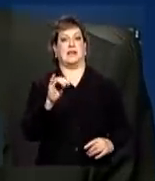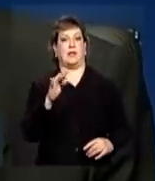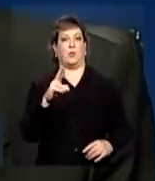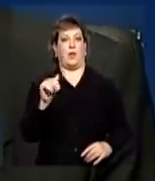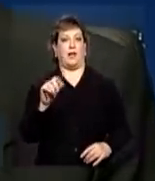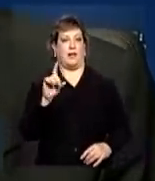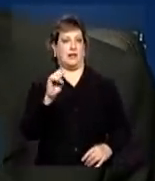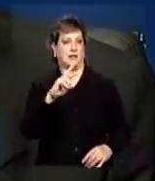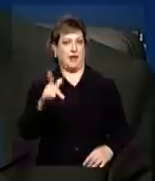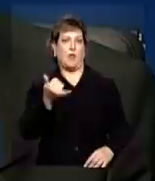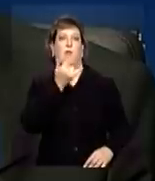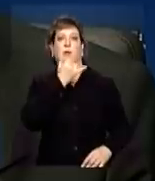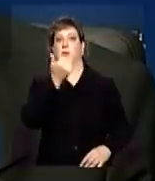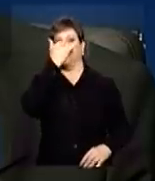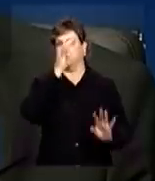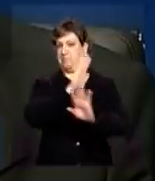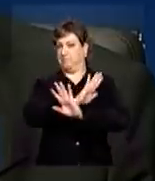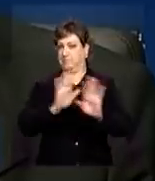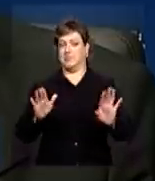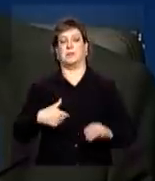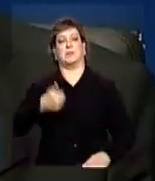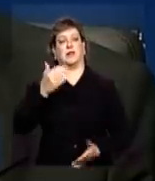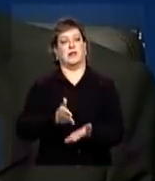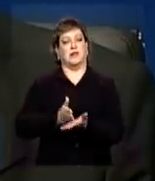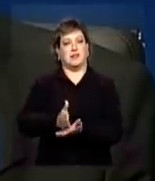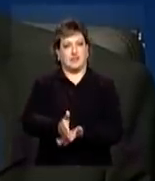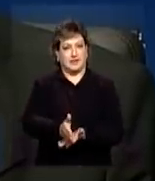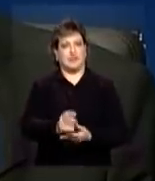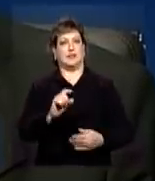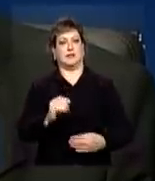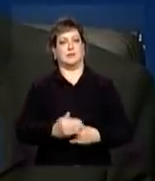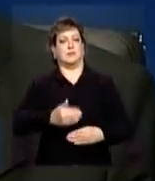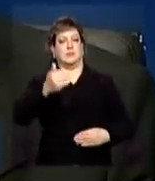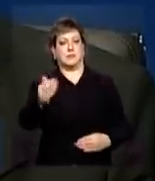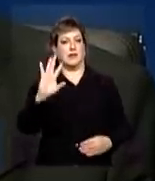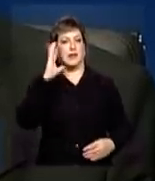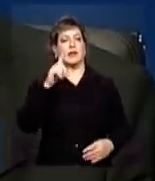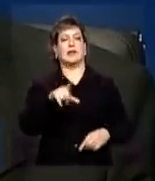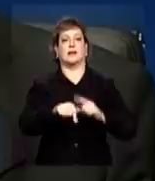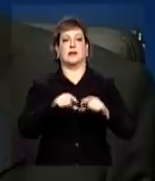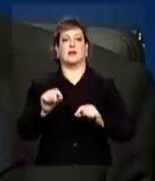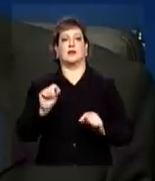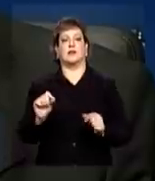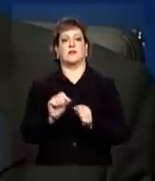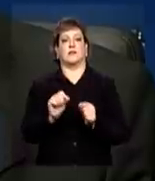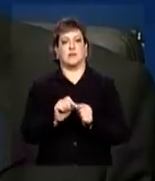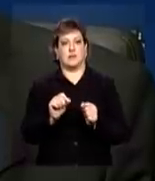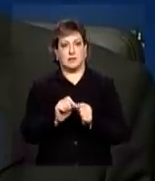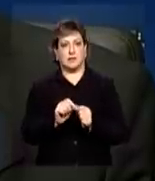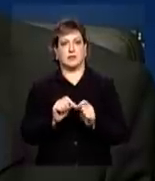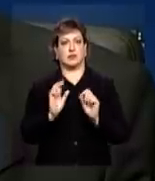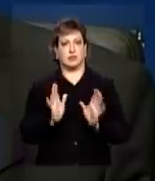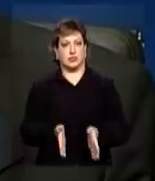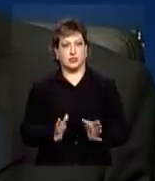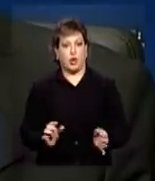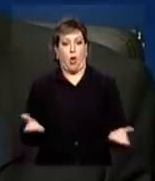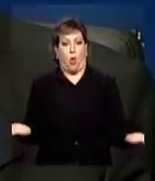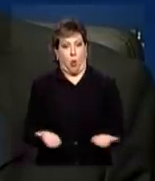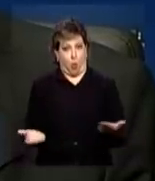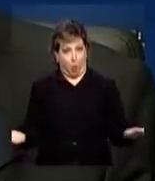Eu prefiro olhar para frente, para as decisões que têm sido adotadas e que foram adotadas